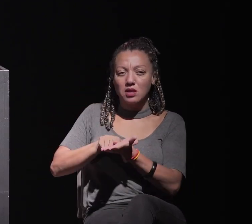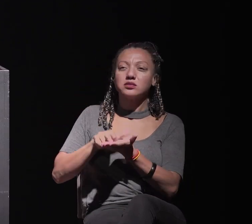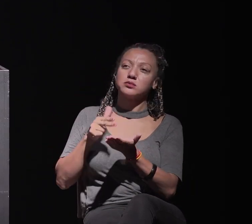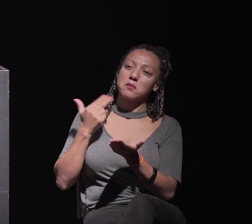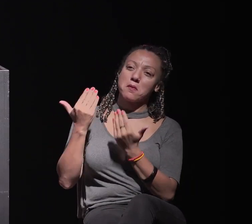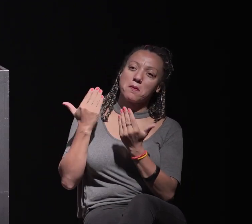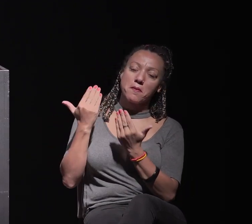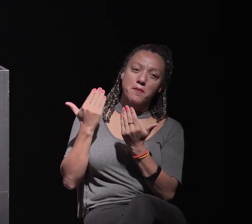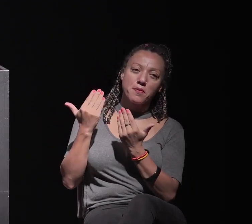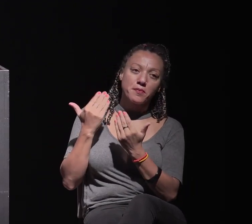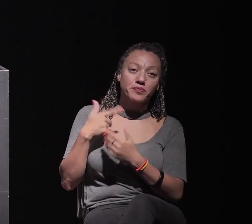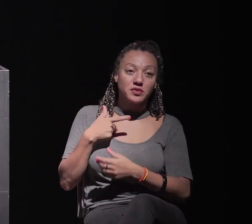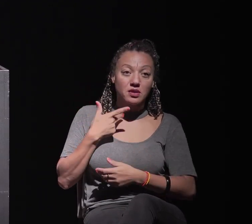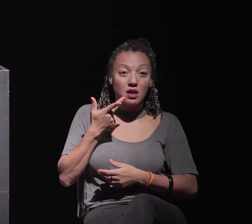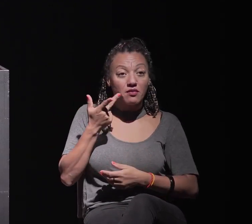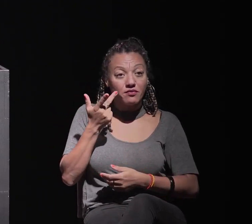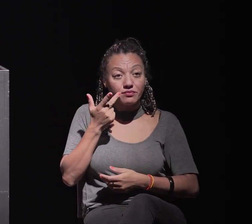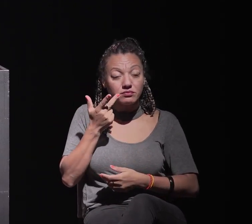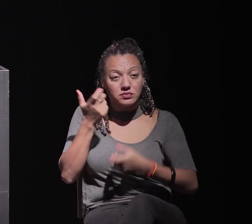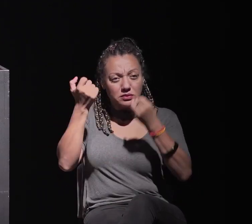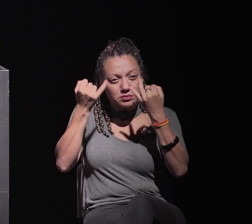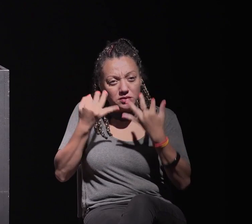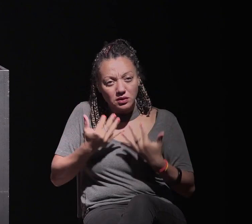sobre o processo dela da análise.